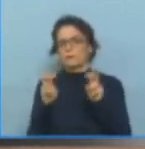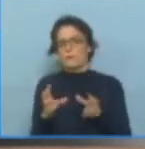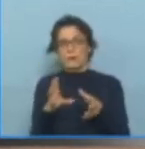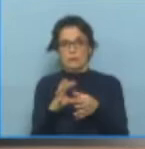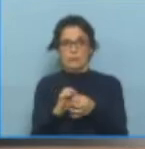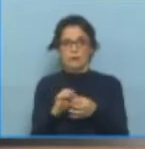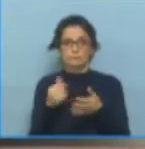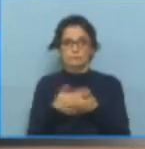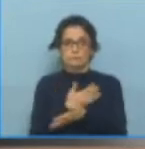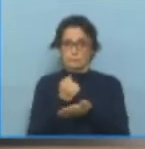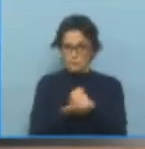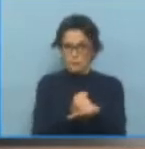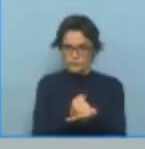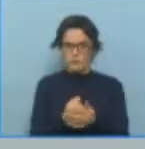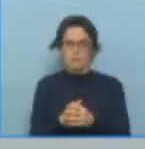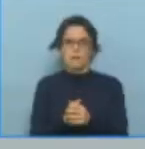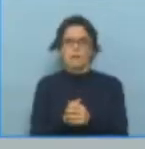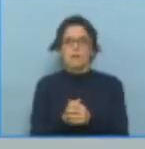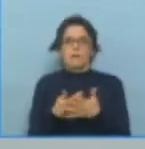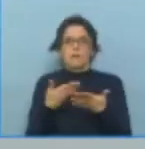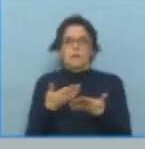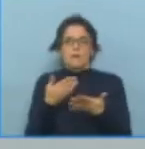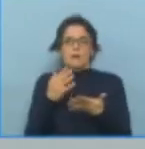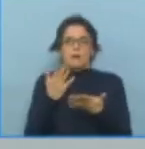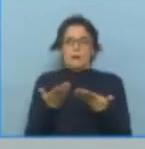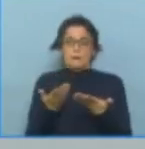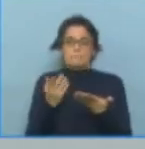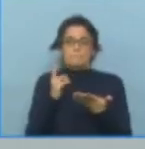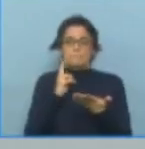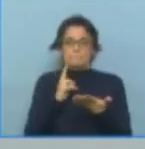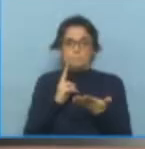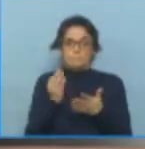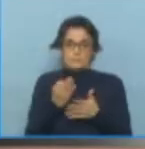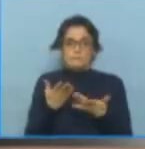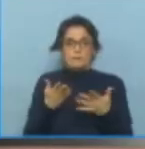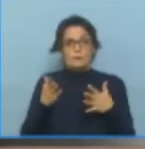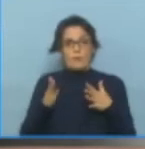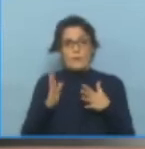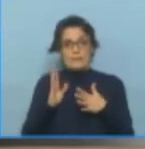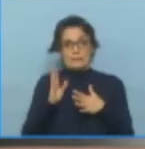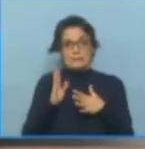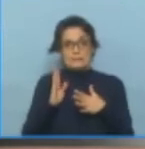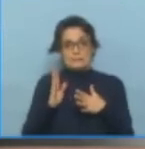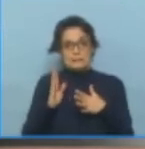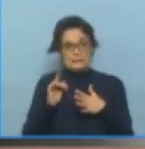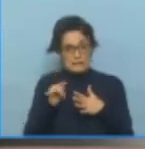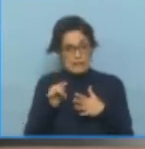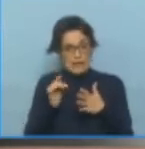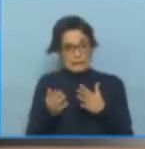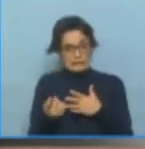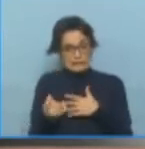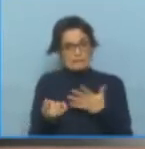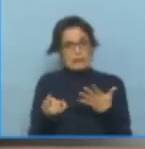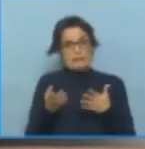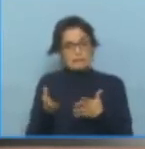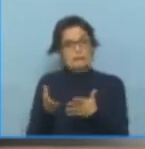de facto, de ajudar as pessoas a aproximarem-se muito mais dos doentes neste período da fase final